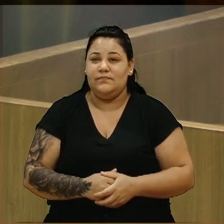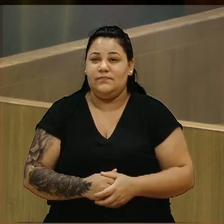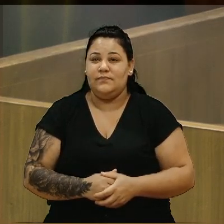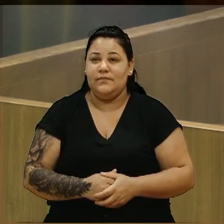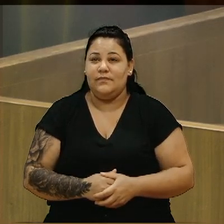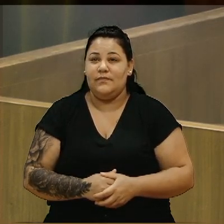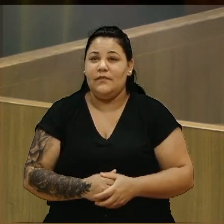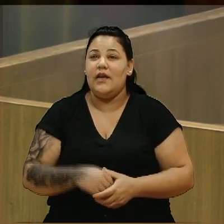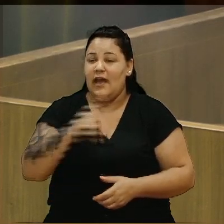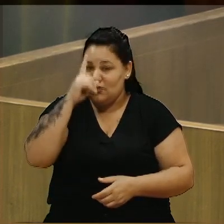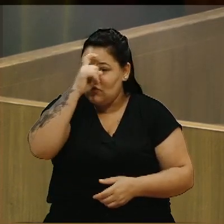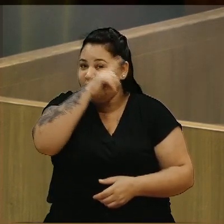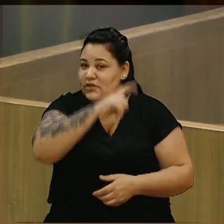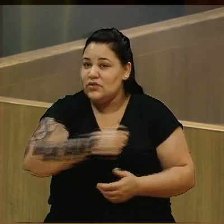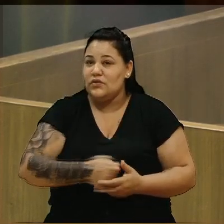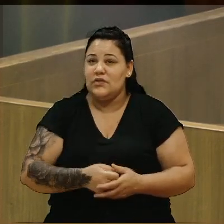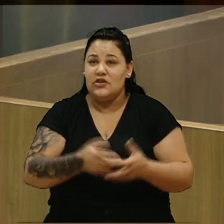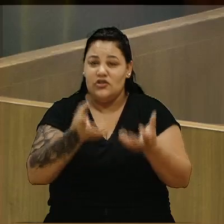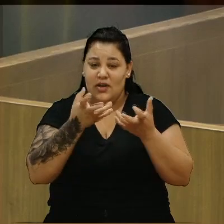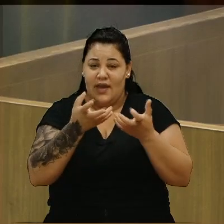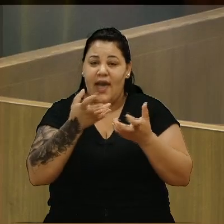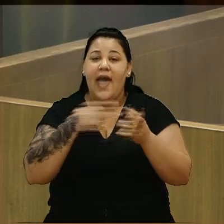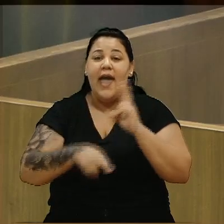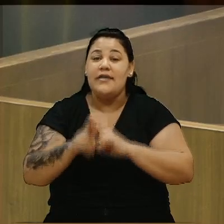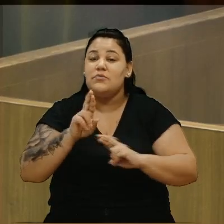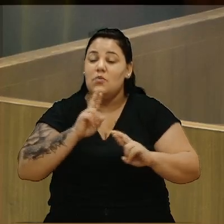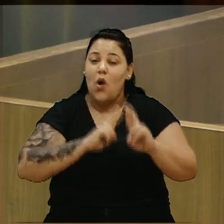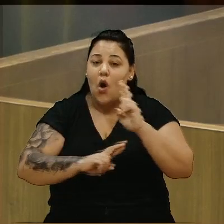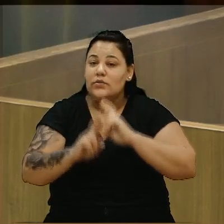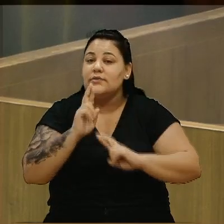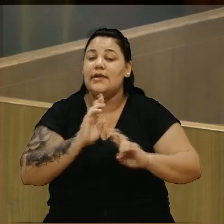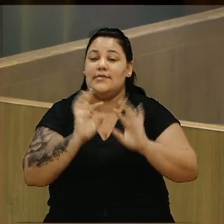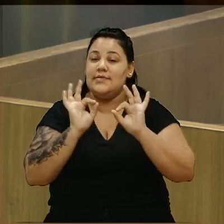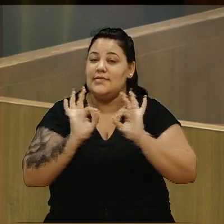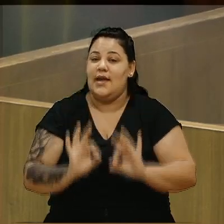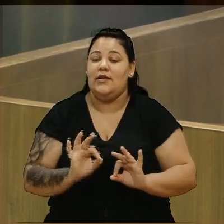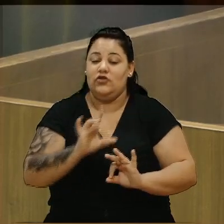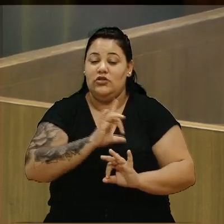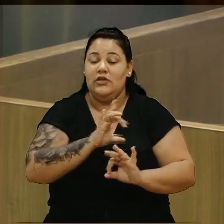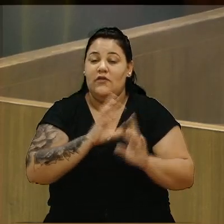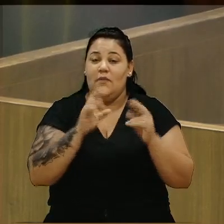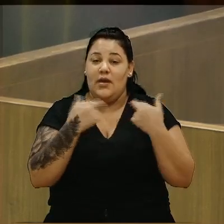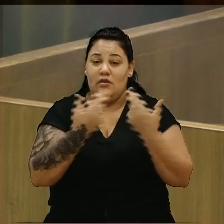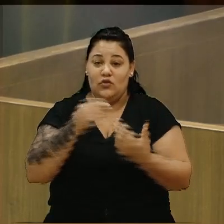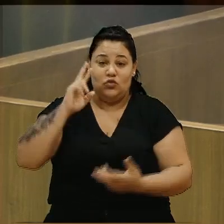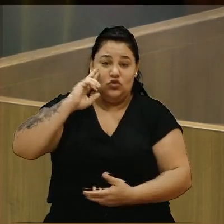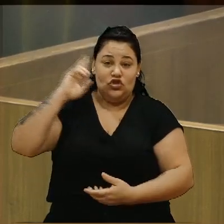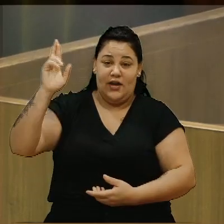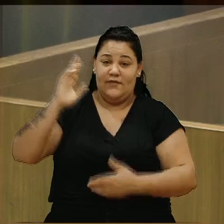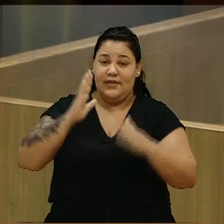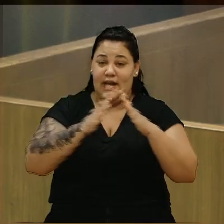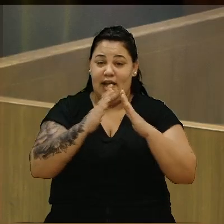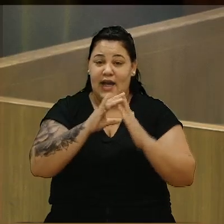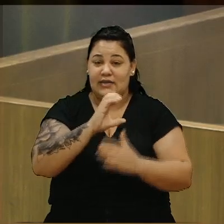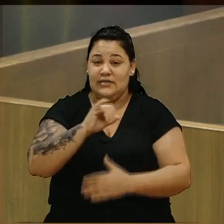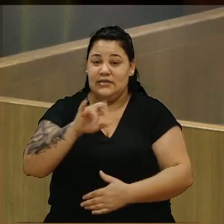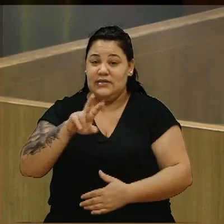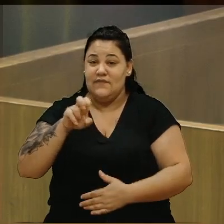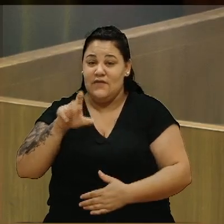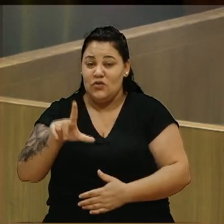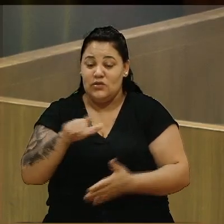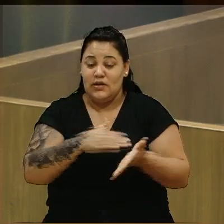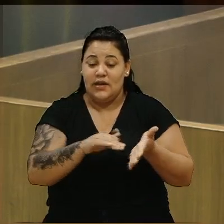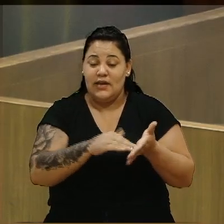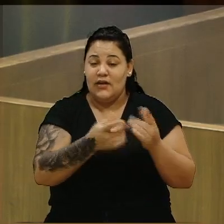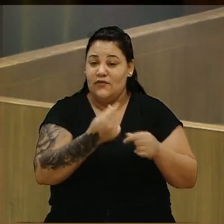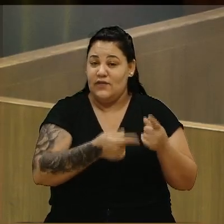É difícil, gente. Queremos respostas concretas. Tivemos uma reunião com o chefe da Casa Civil, secretário de Finanças, no dia 20 de março, que